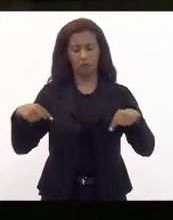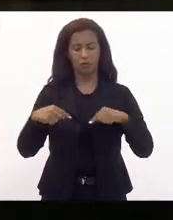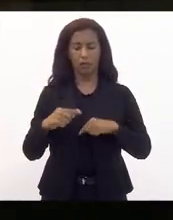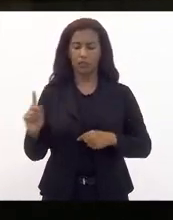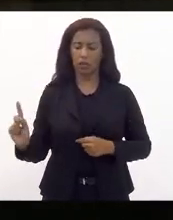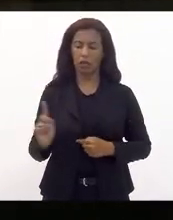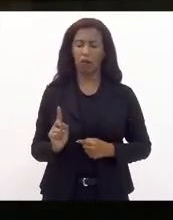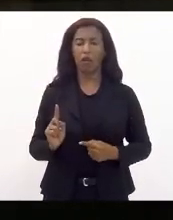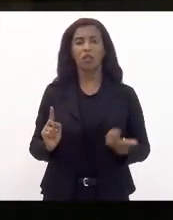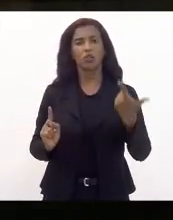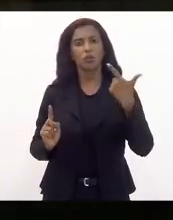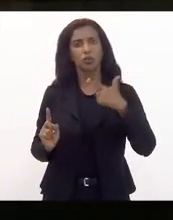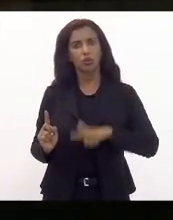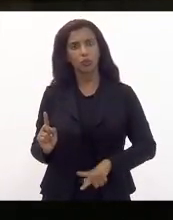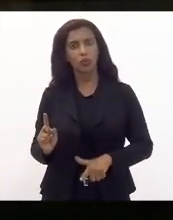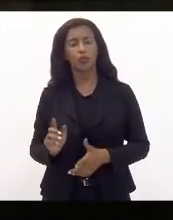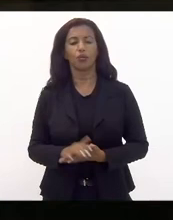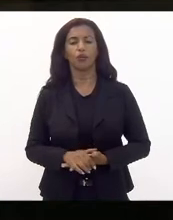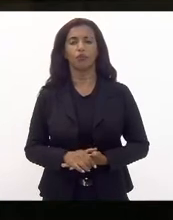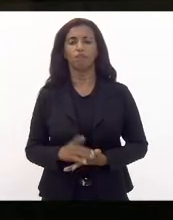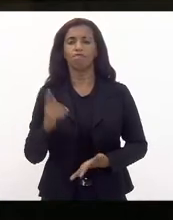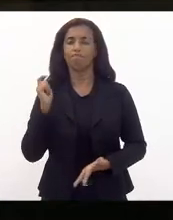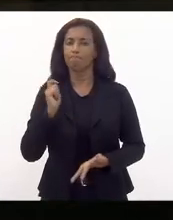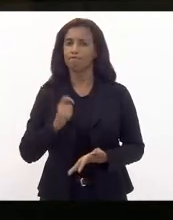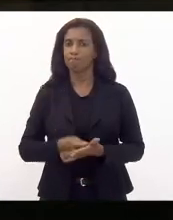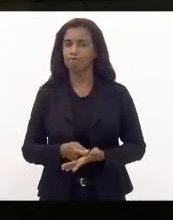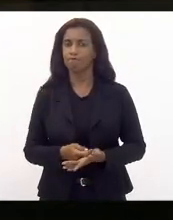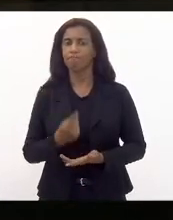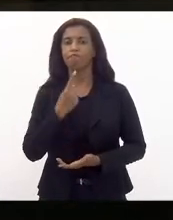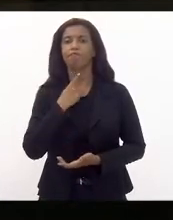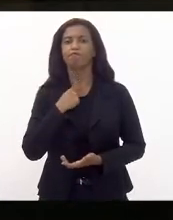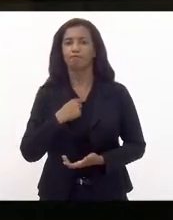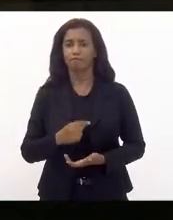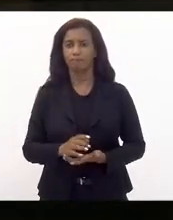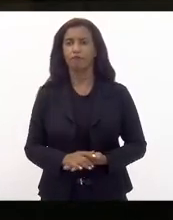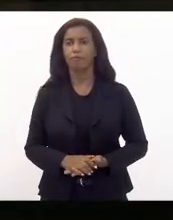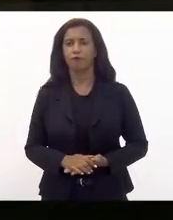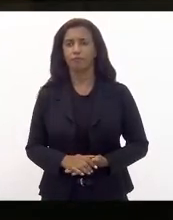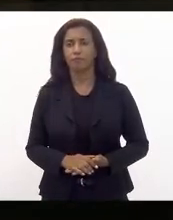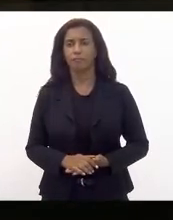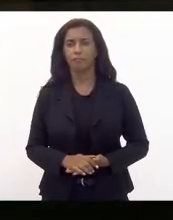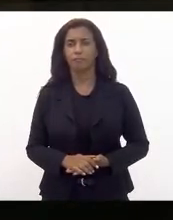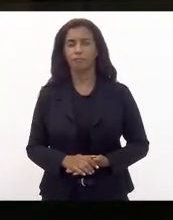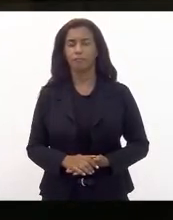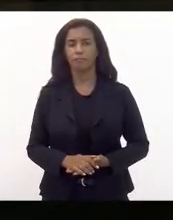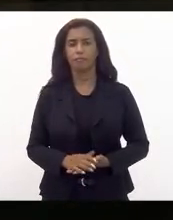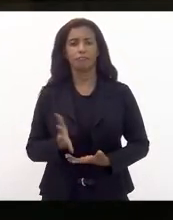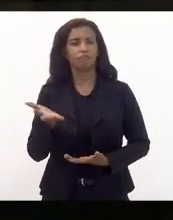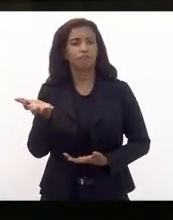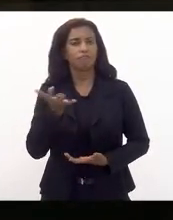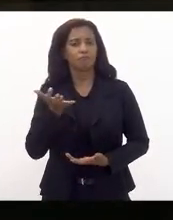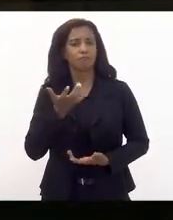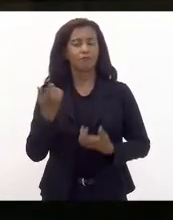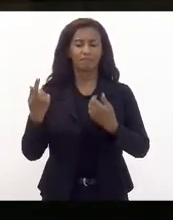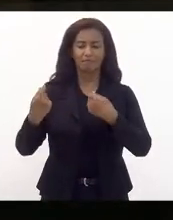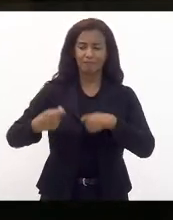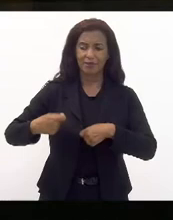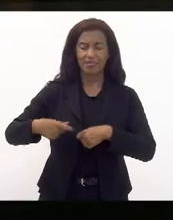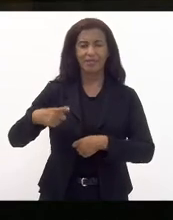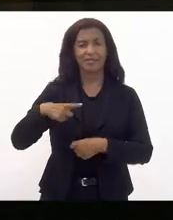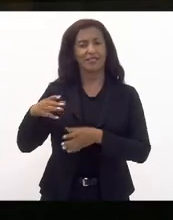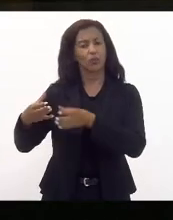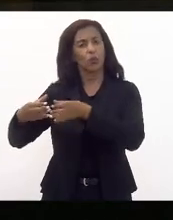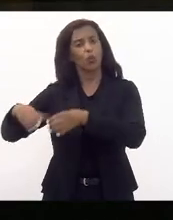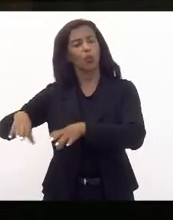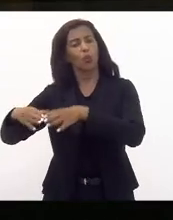mais uma vez eles afirmaram à vontade de que tem que existir